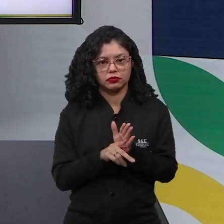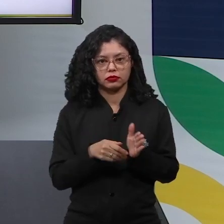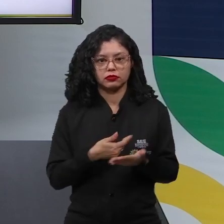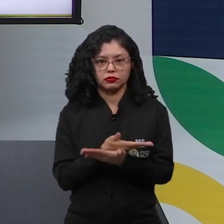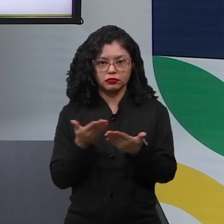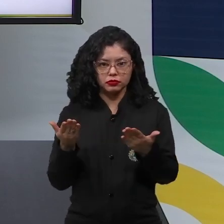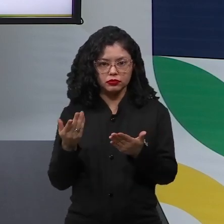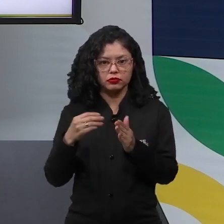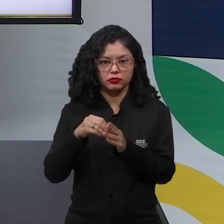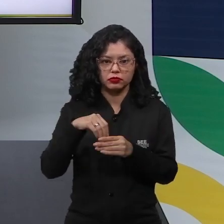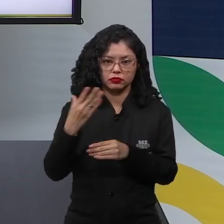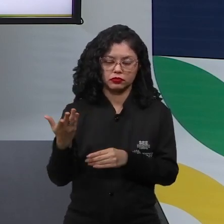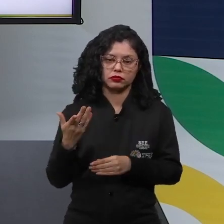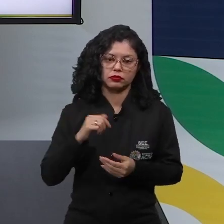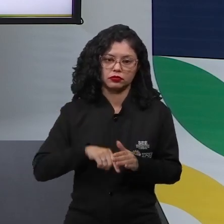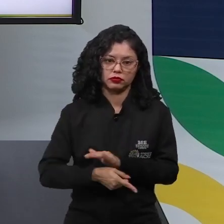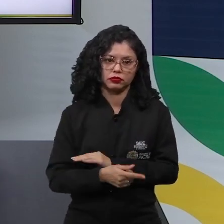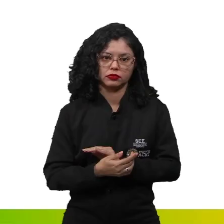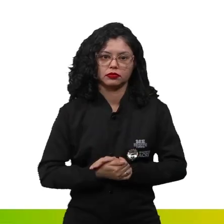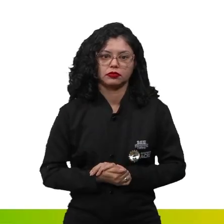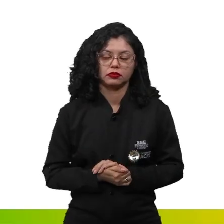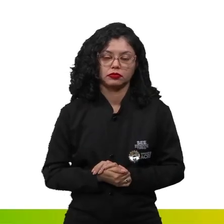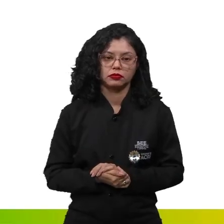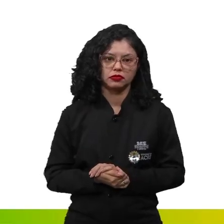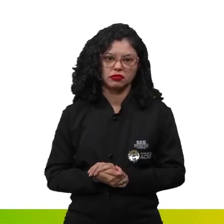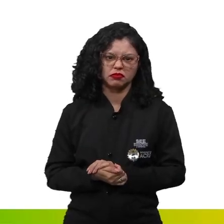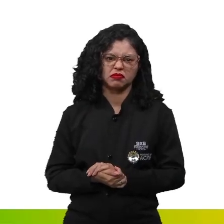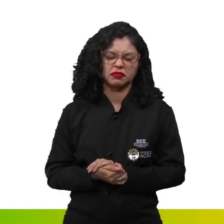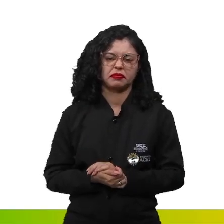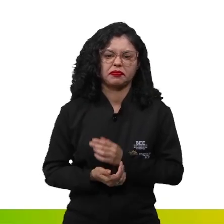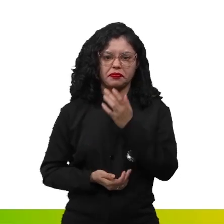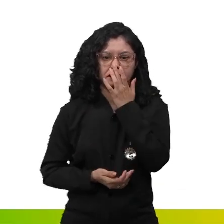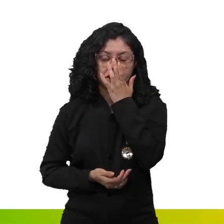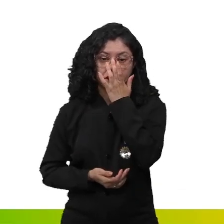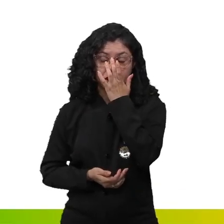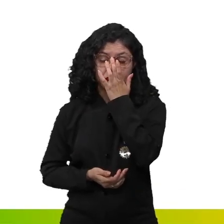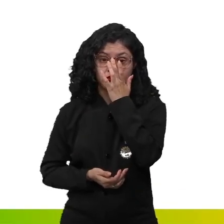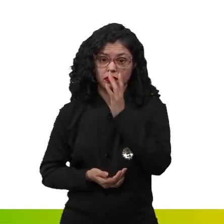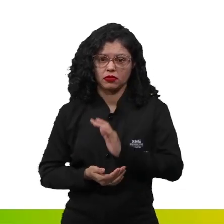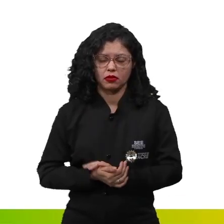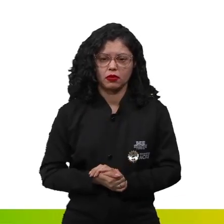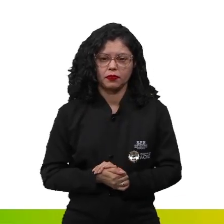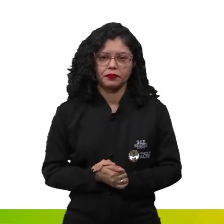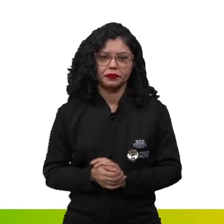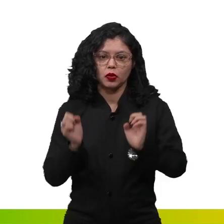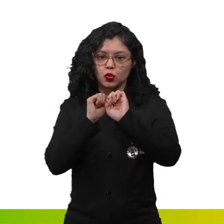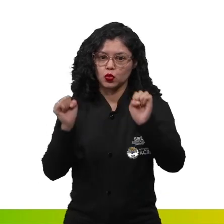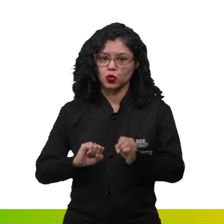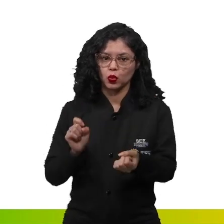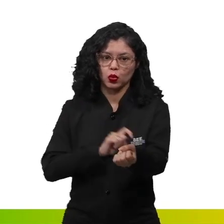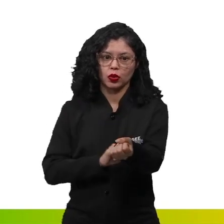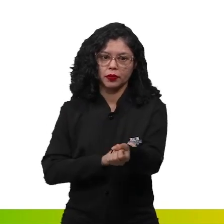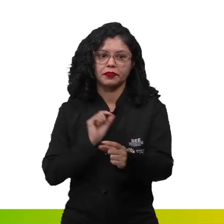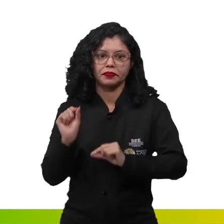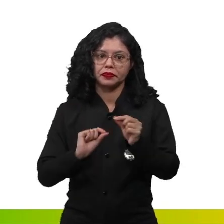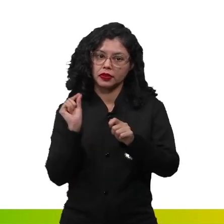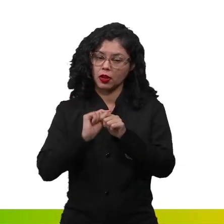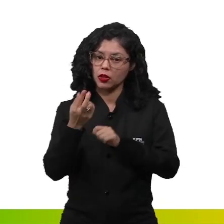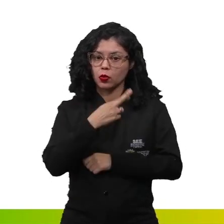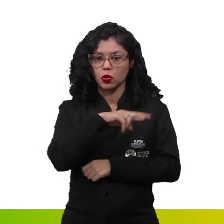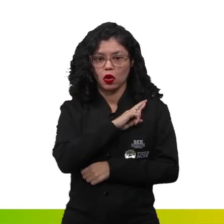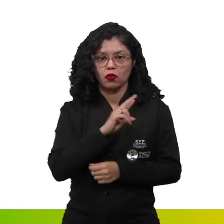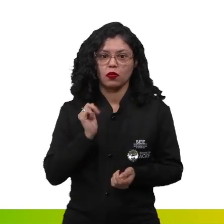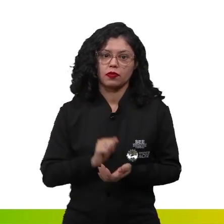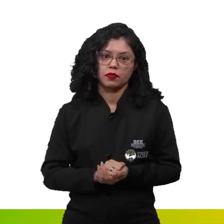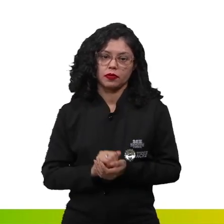ambiente externo, até mesmo interno, tá ok? Então, vamos falar aí desse sistema nervoso. O sistema nervoso, ele é responsável